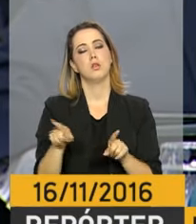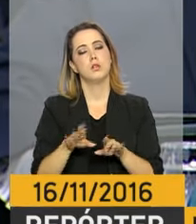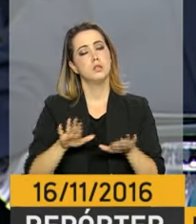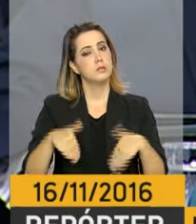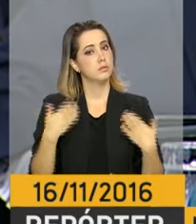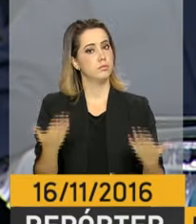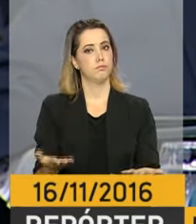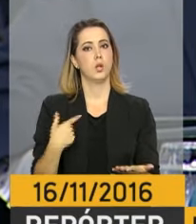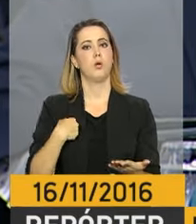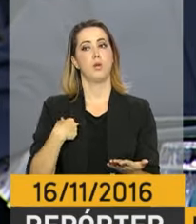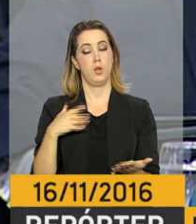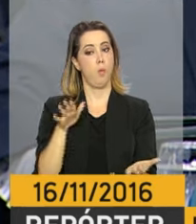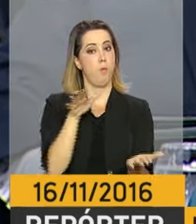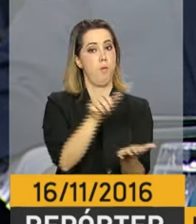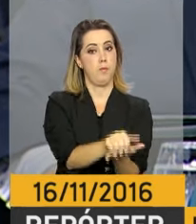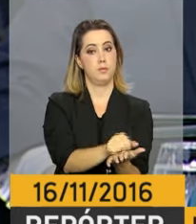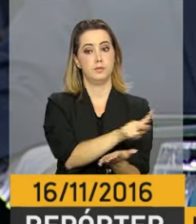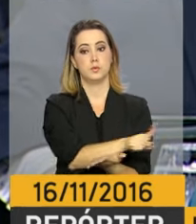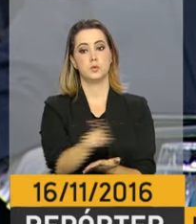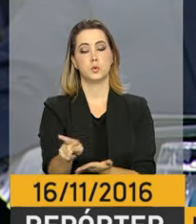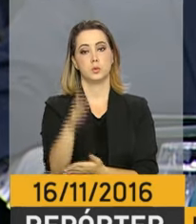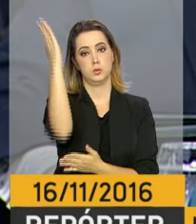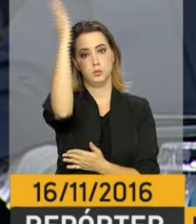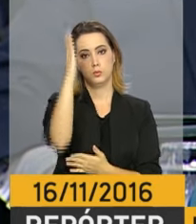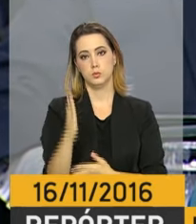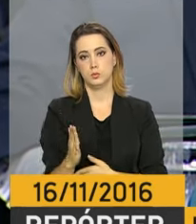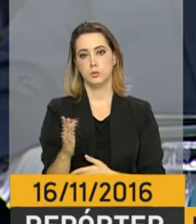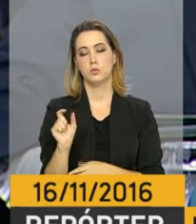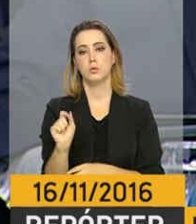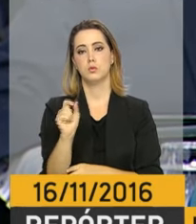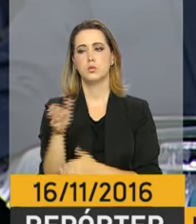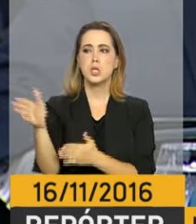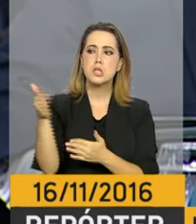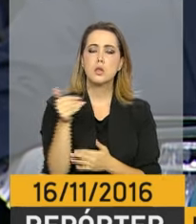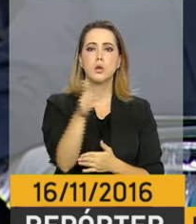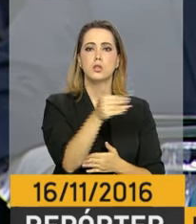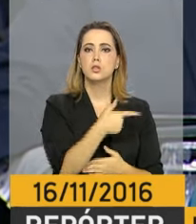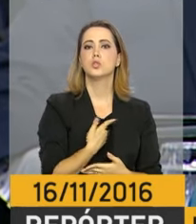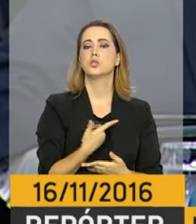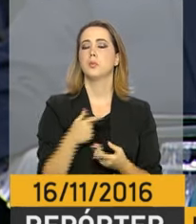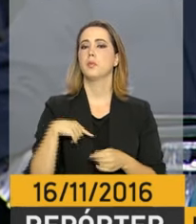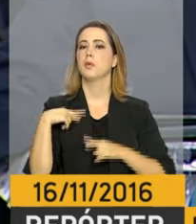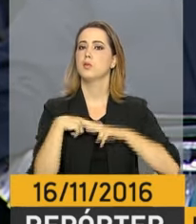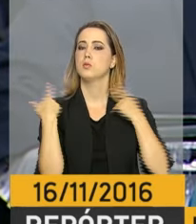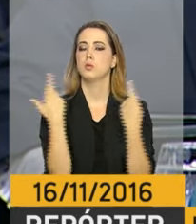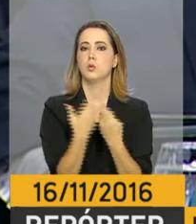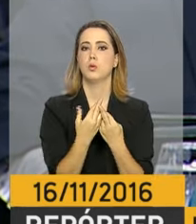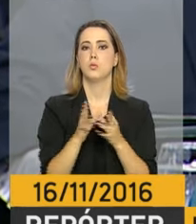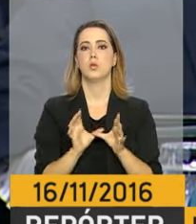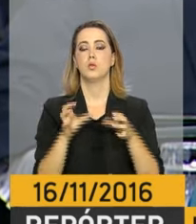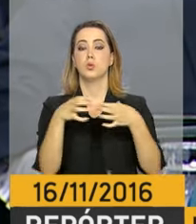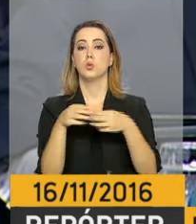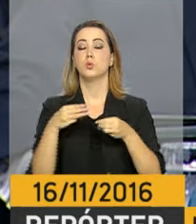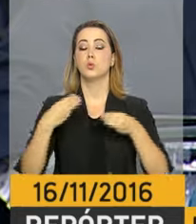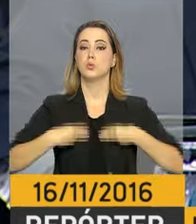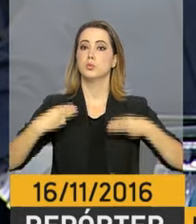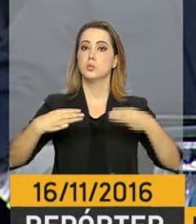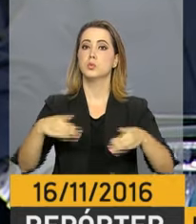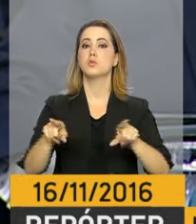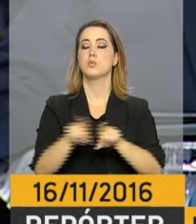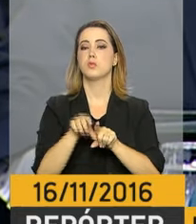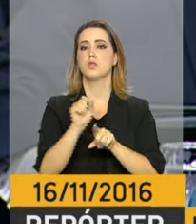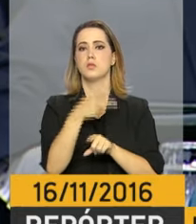logo assumir a presidência do país eh chamei uma reunião interministerial sobre a questão da Segurança